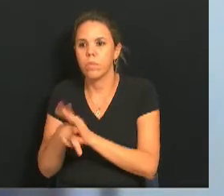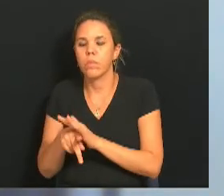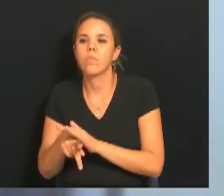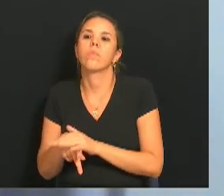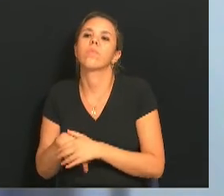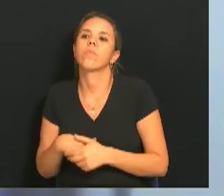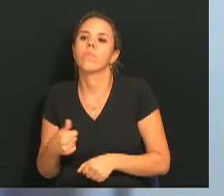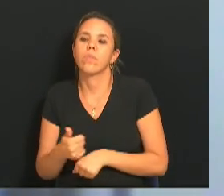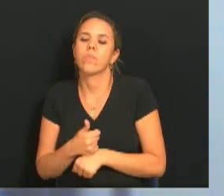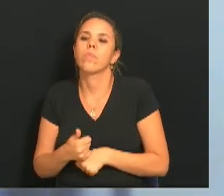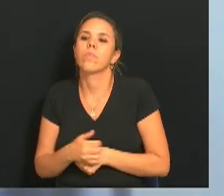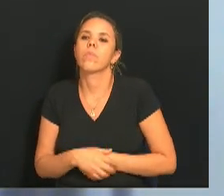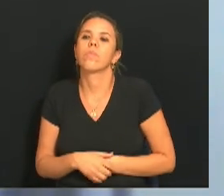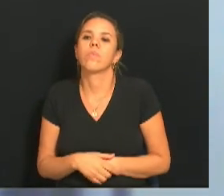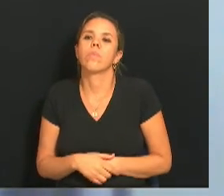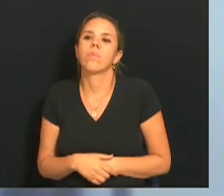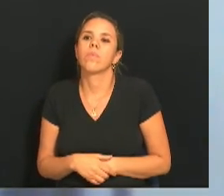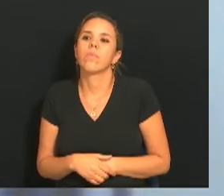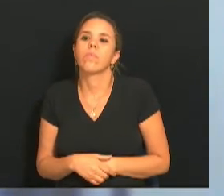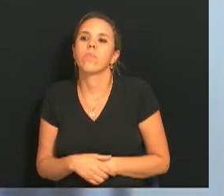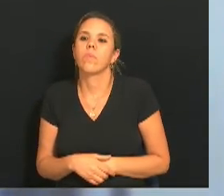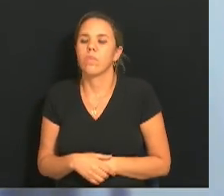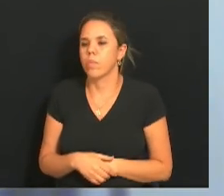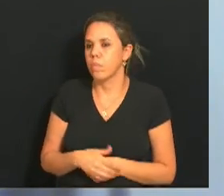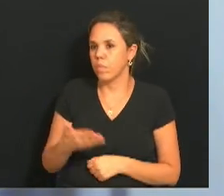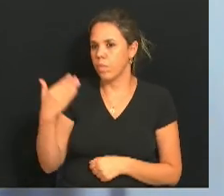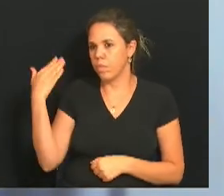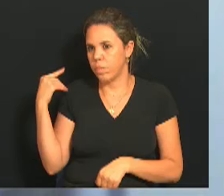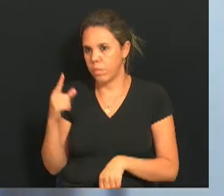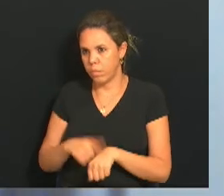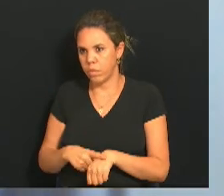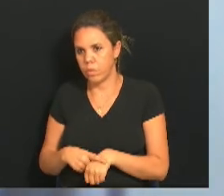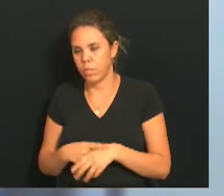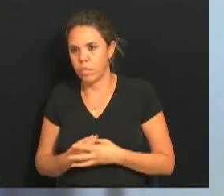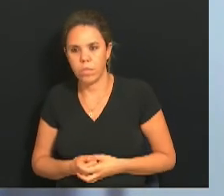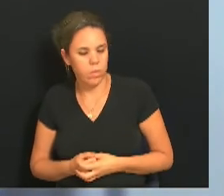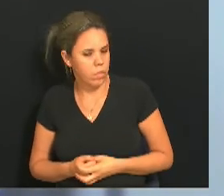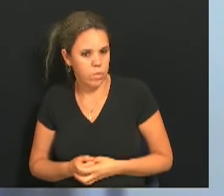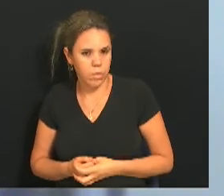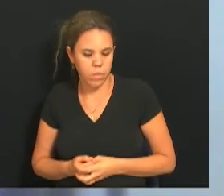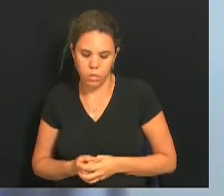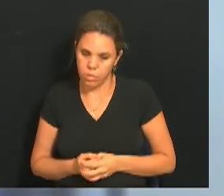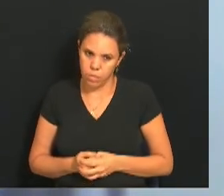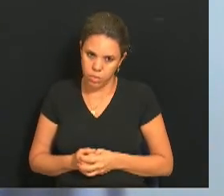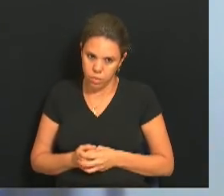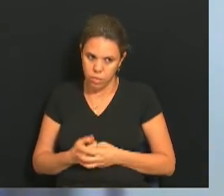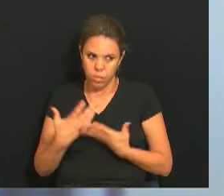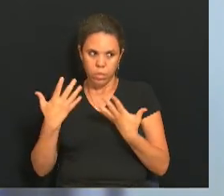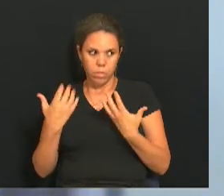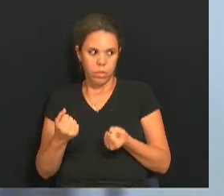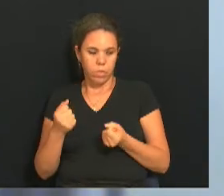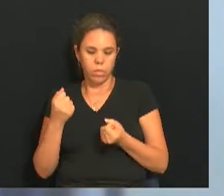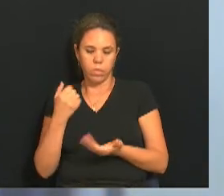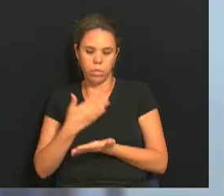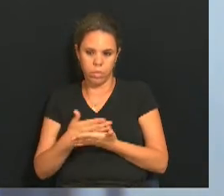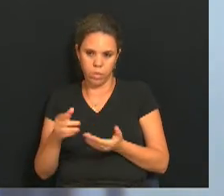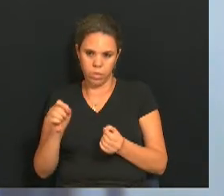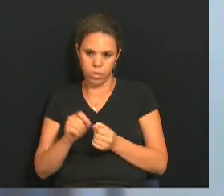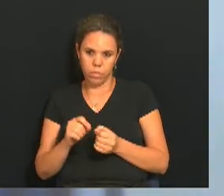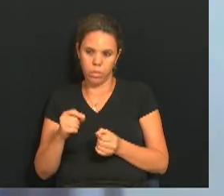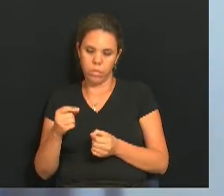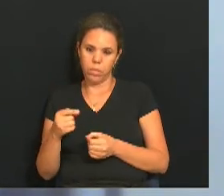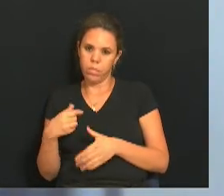carreira. E naquele momento, portanto, quando o plano foi executado, o processo do plano